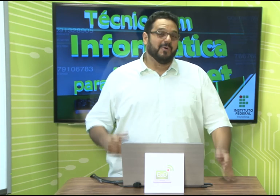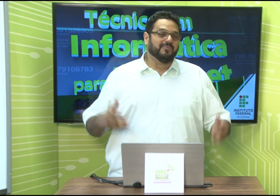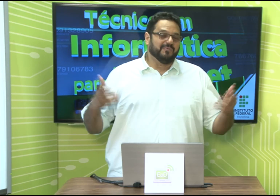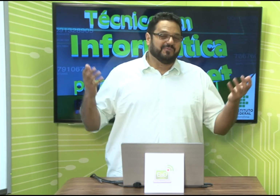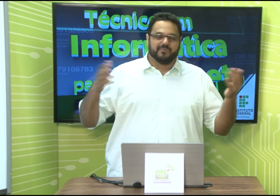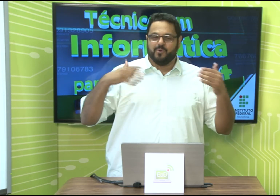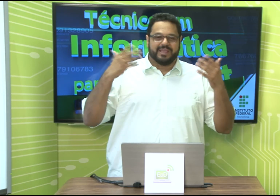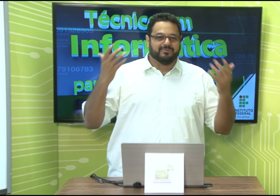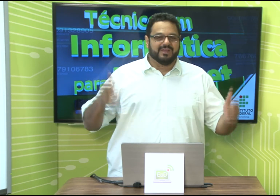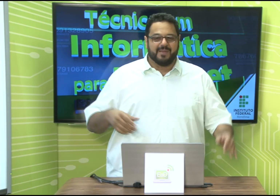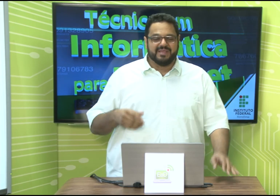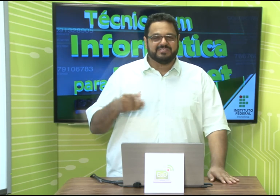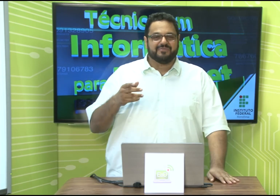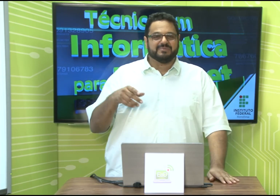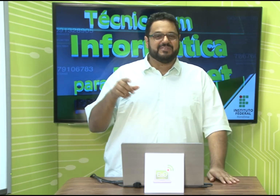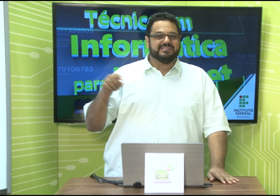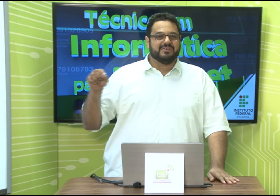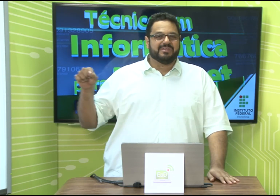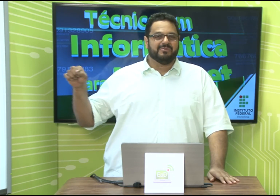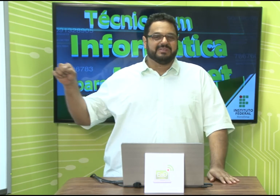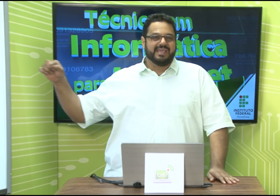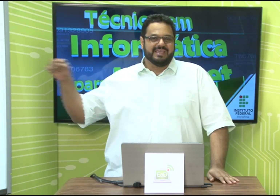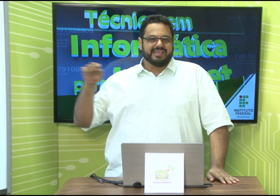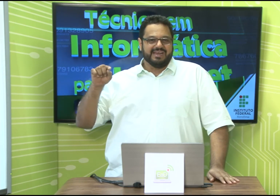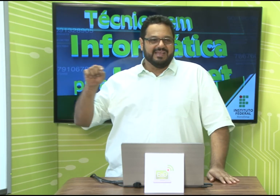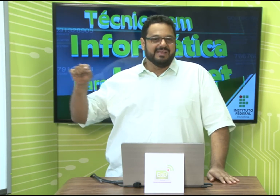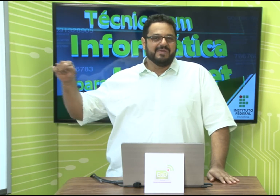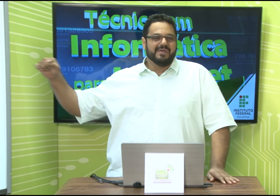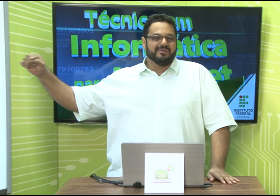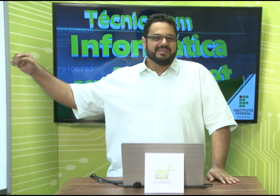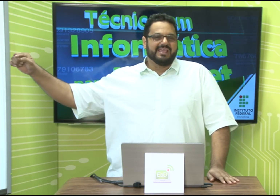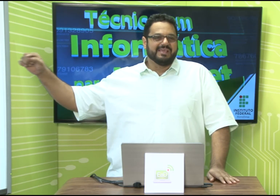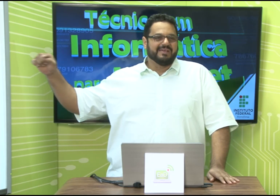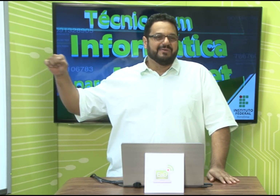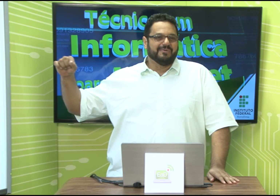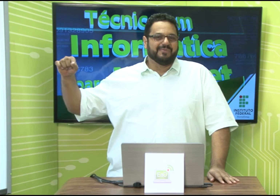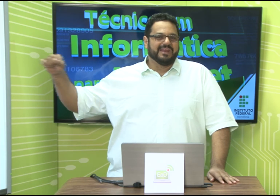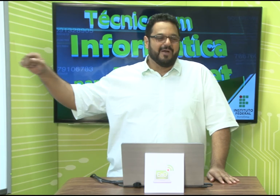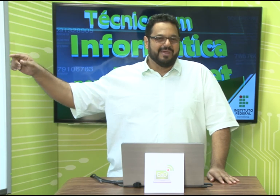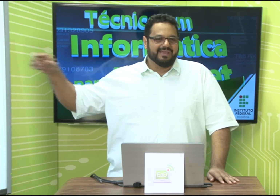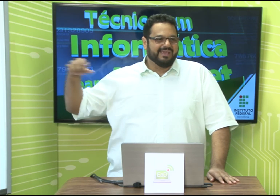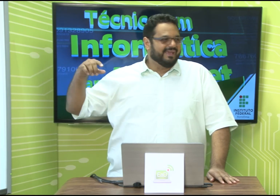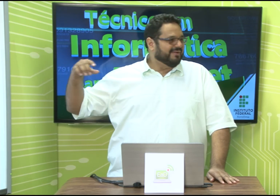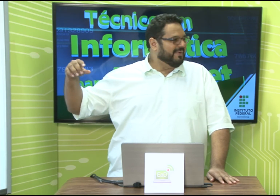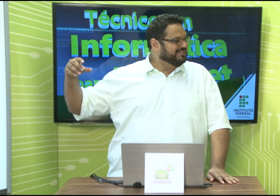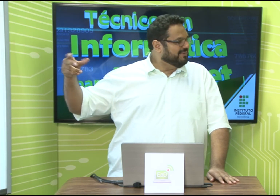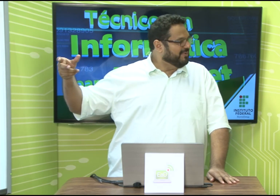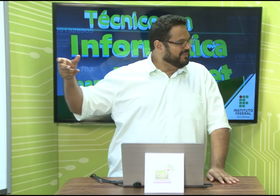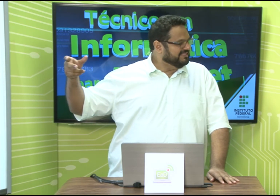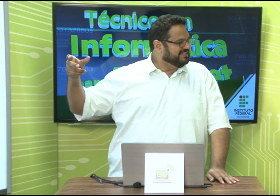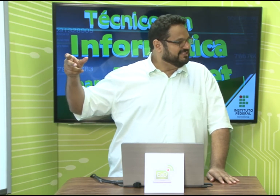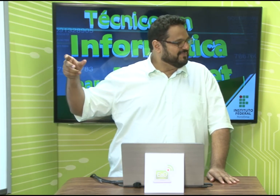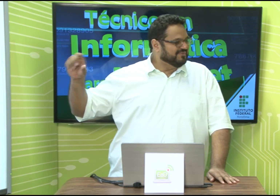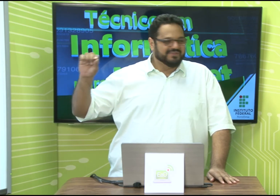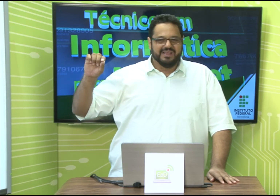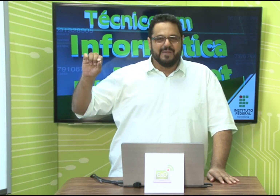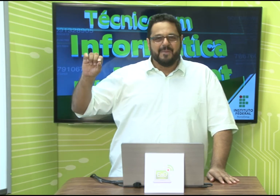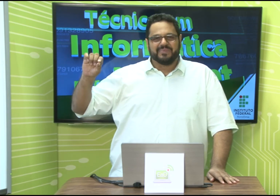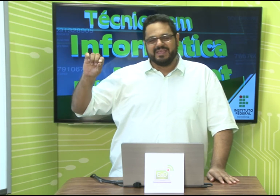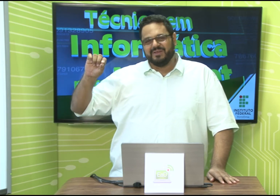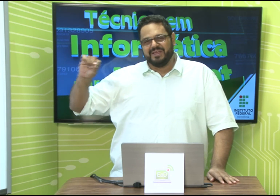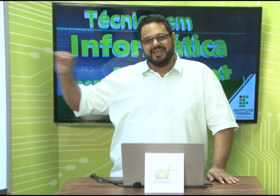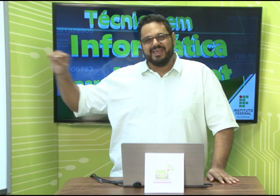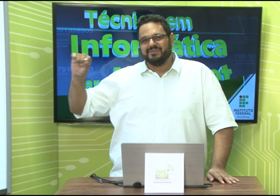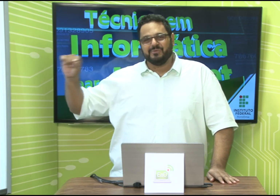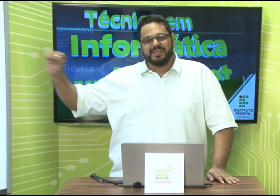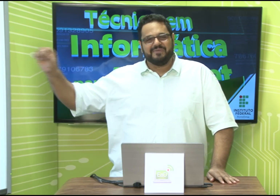Eu, como coloquei tudo na cabeça, eu fiz uma divisão que não tem não tem o final, como é que chama o nome desse tipo de divisão?